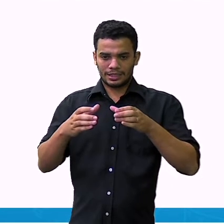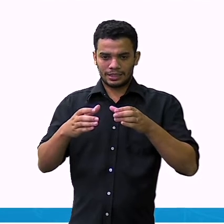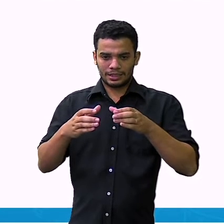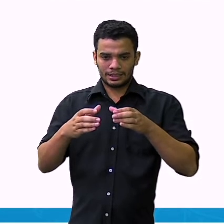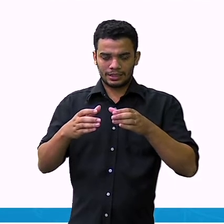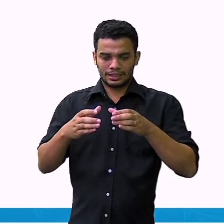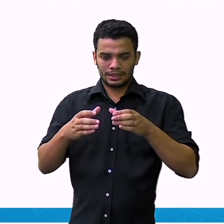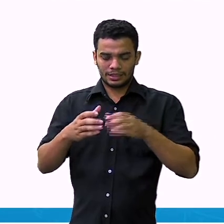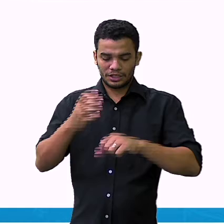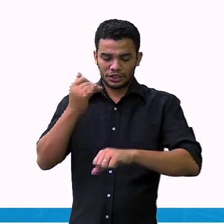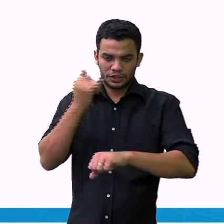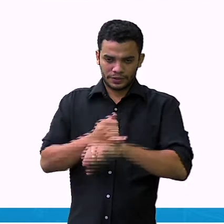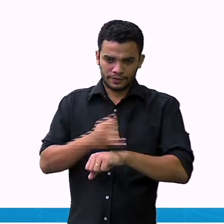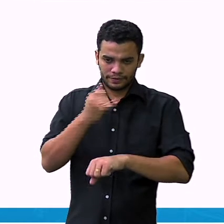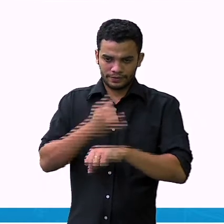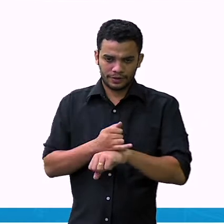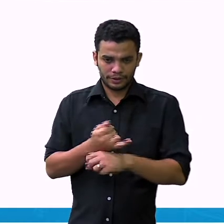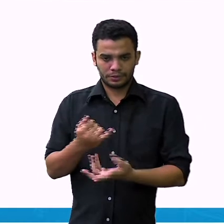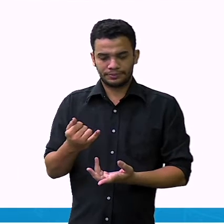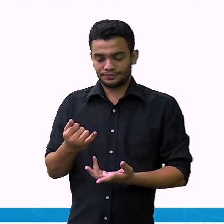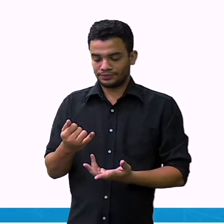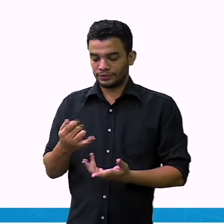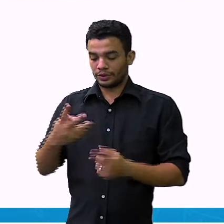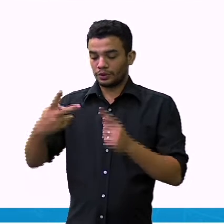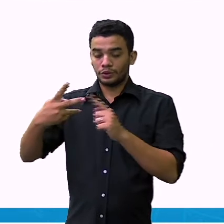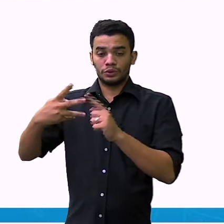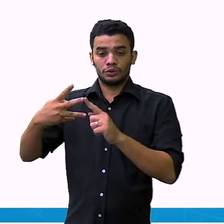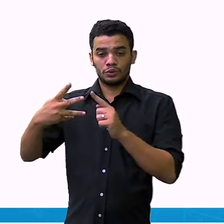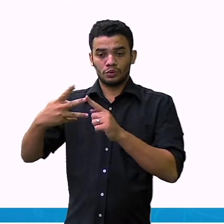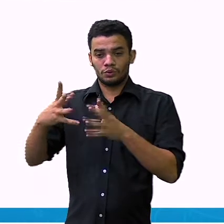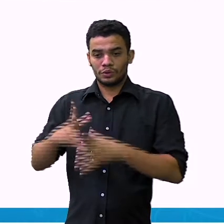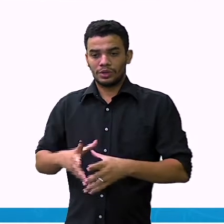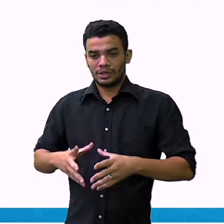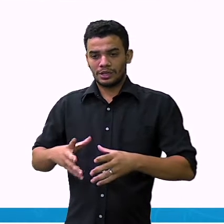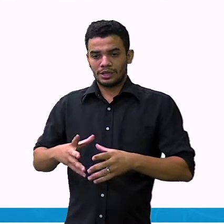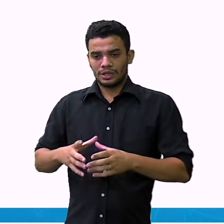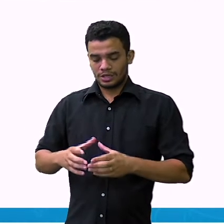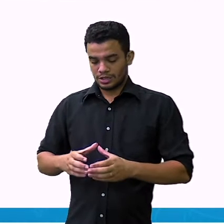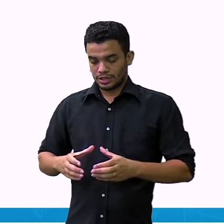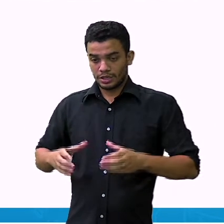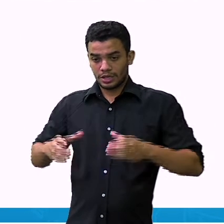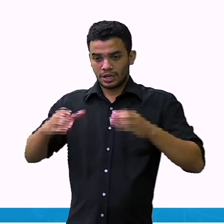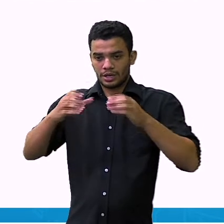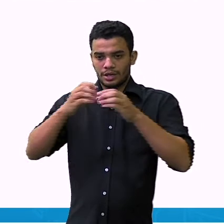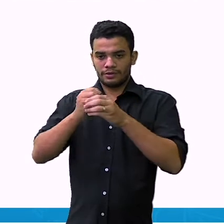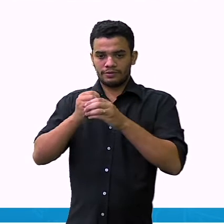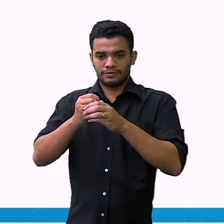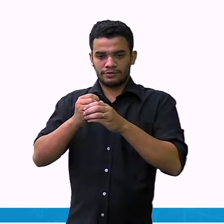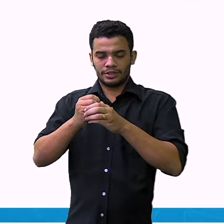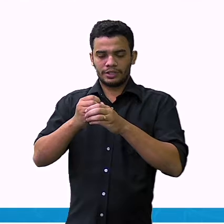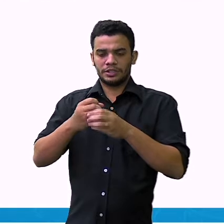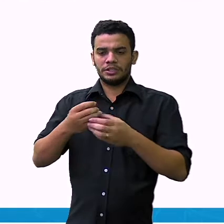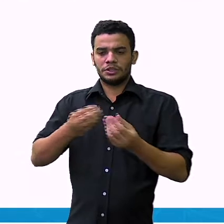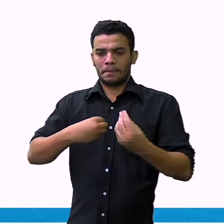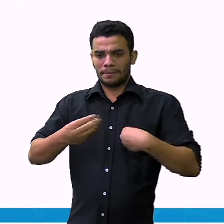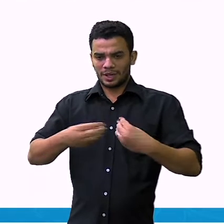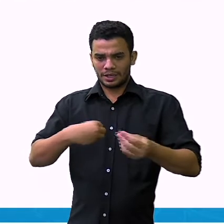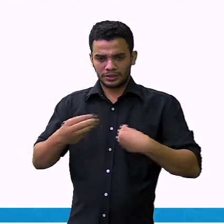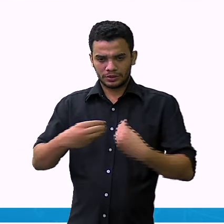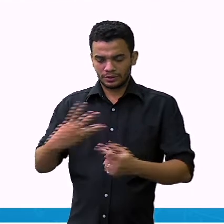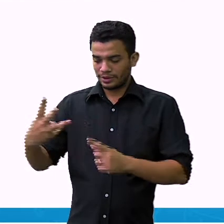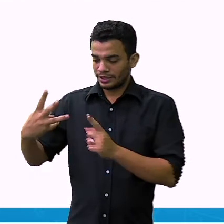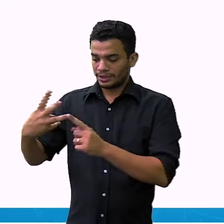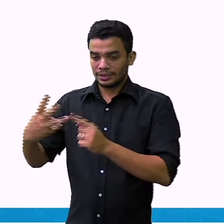e papelão. Então, nós temos aqui um gráfico. O título deste gráfico é Lixo recolhido